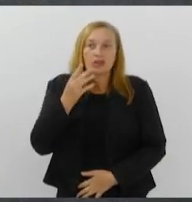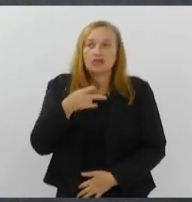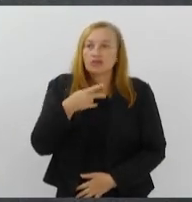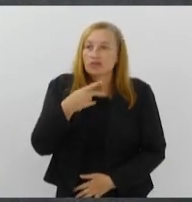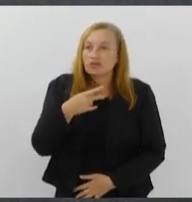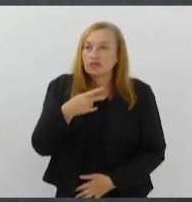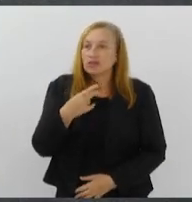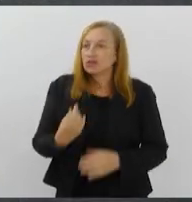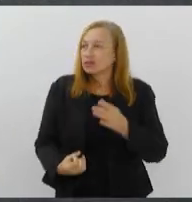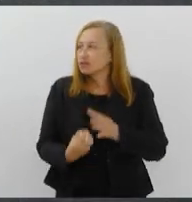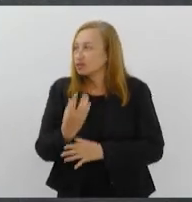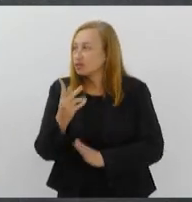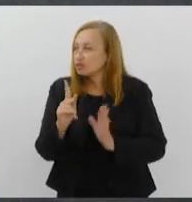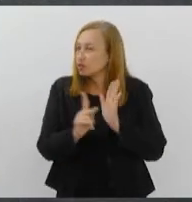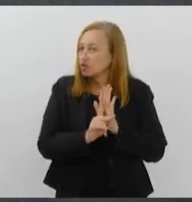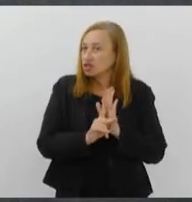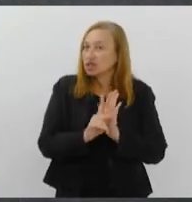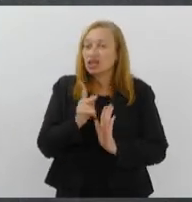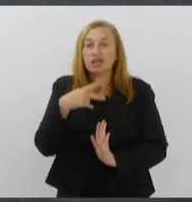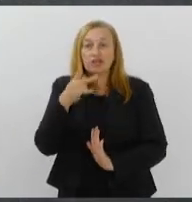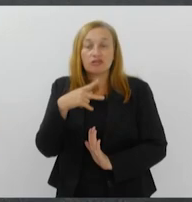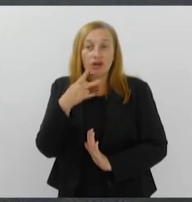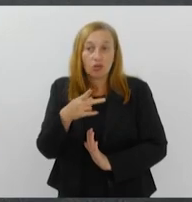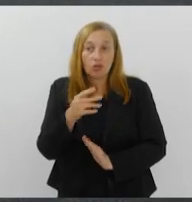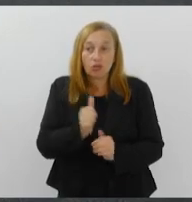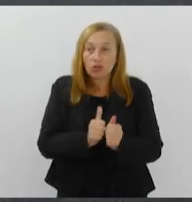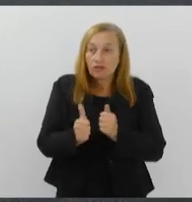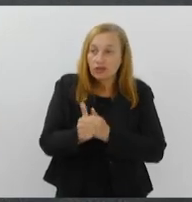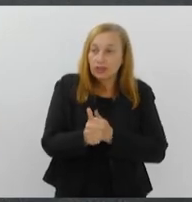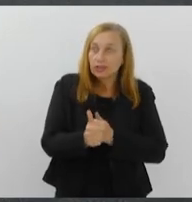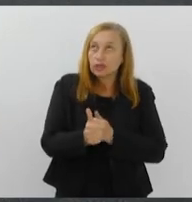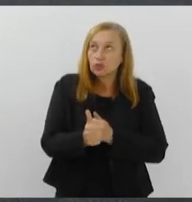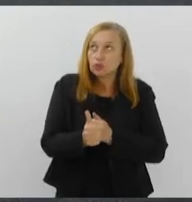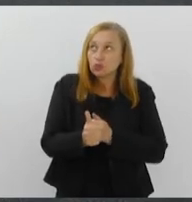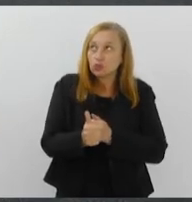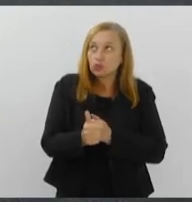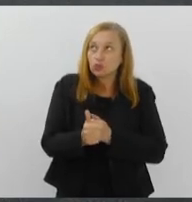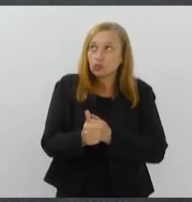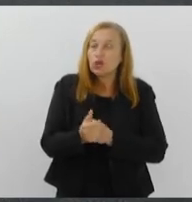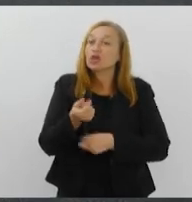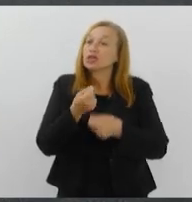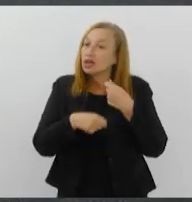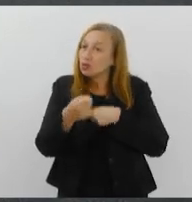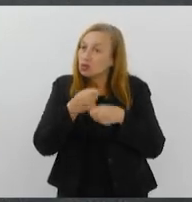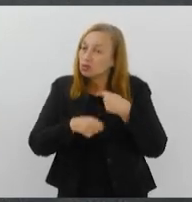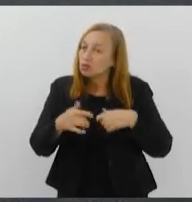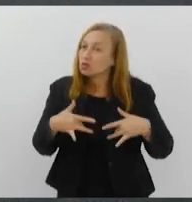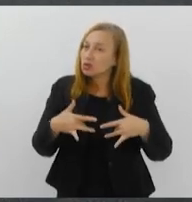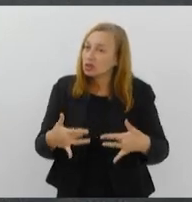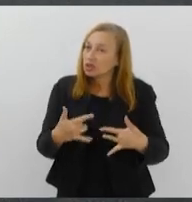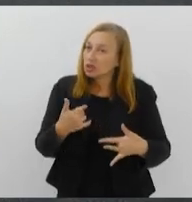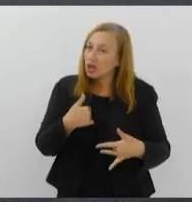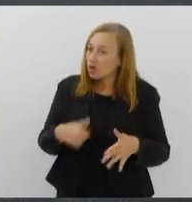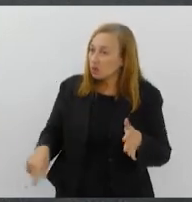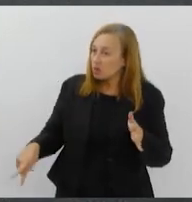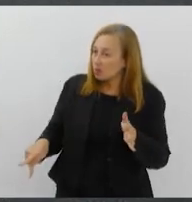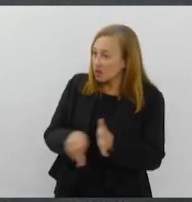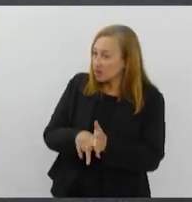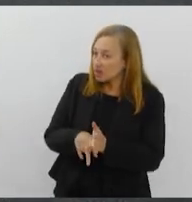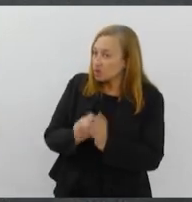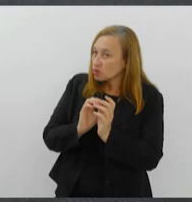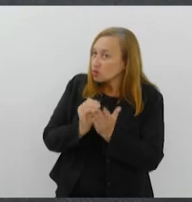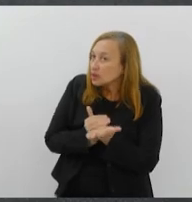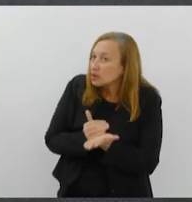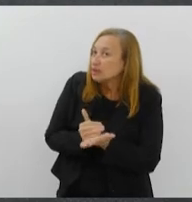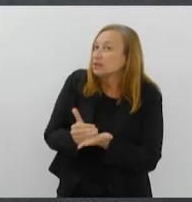esse projeto, ele falou da frente da economia solidária, eu faço parte desde o início dessa